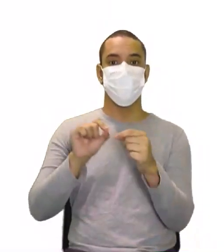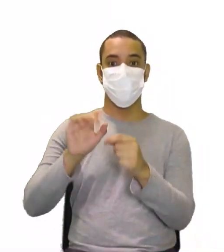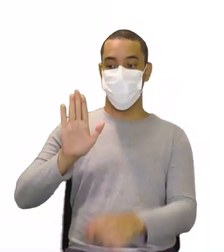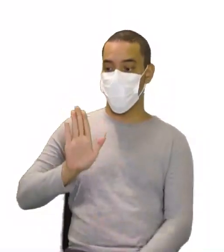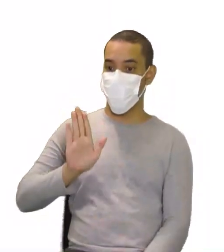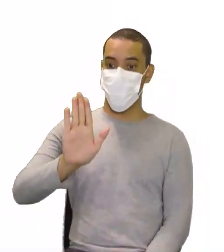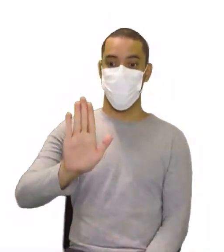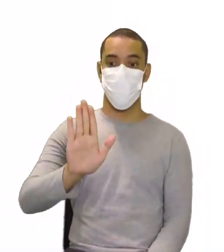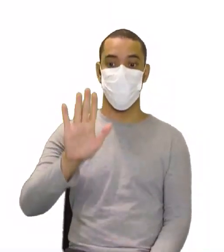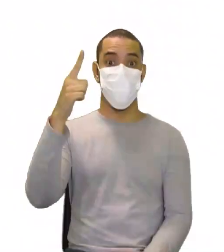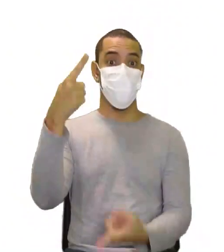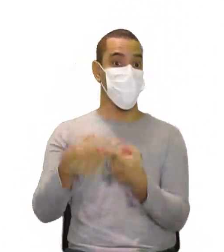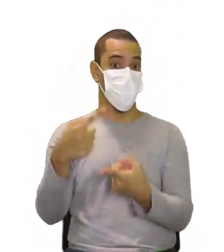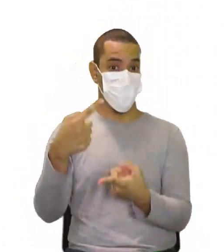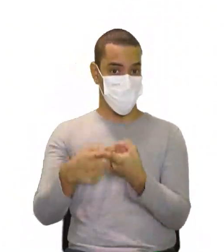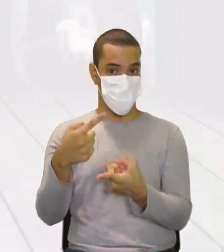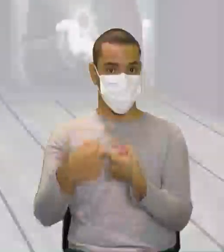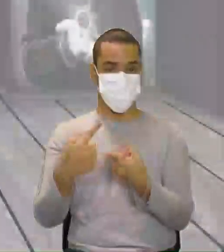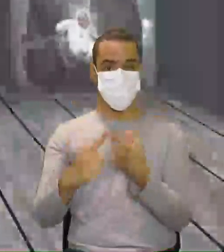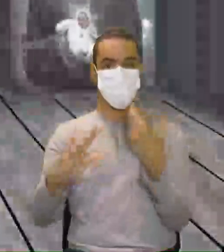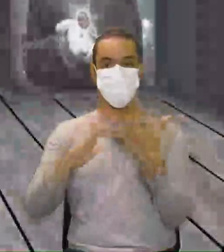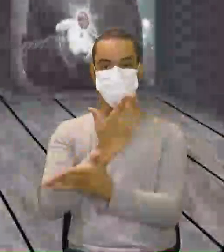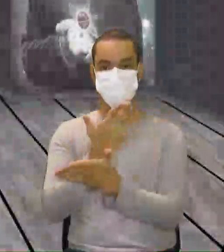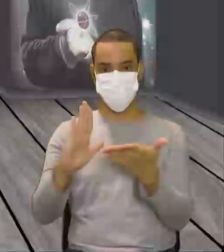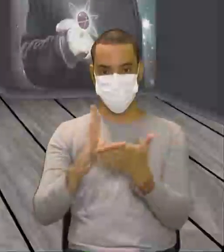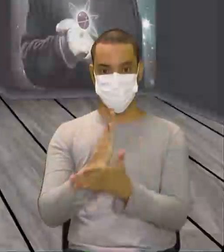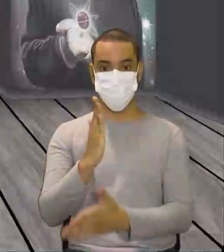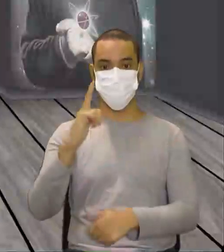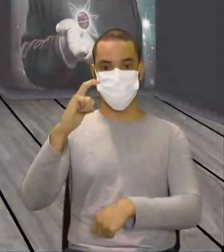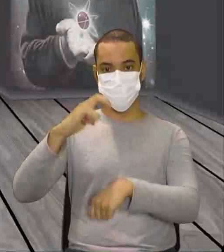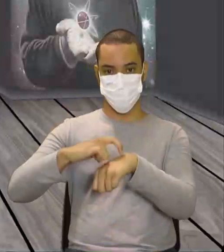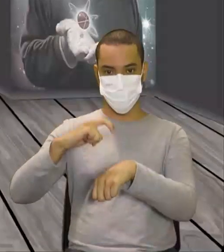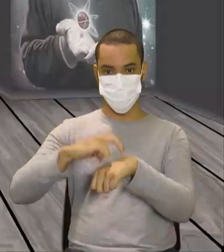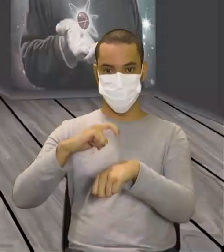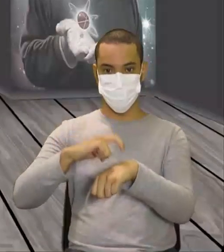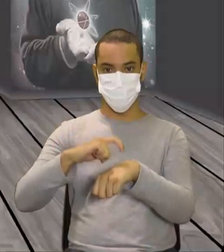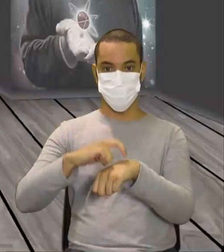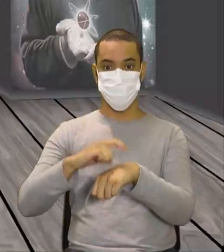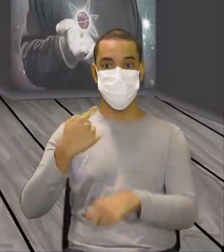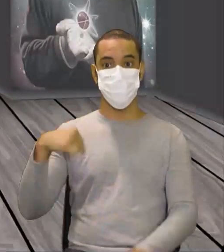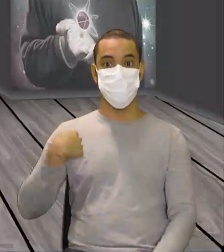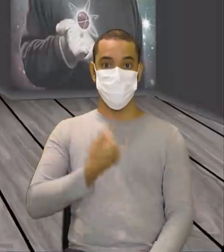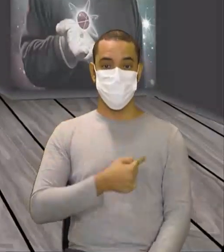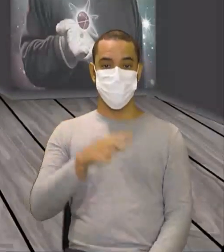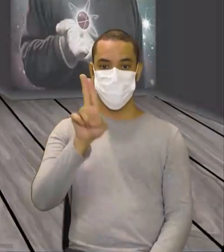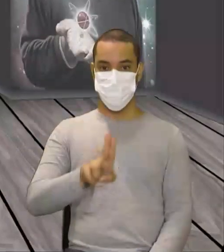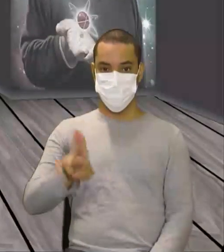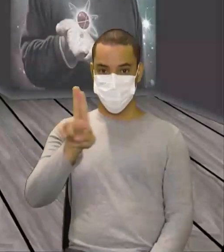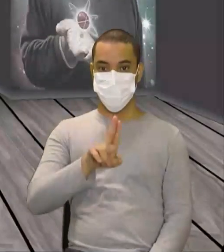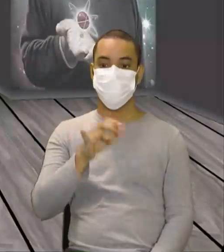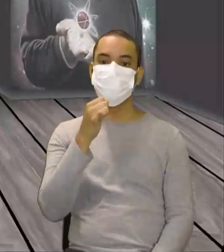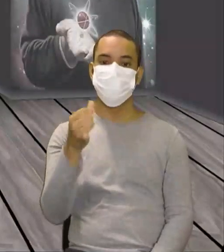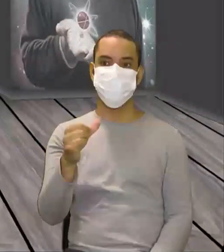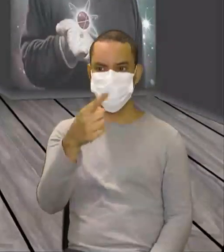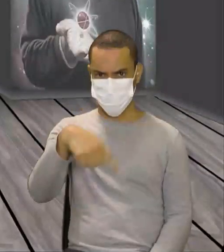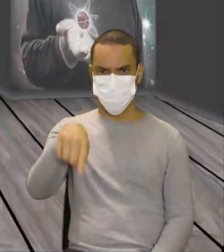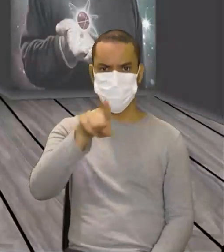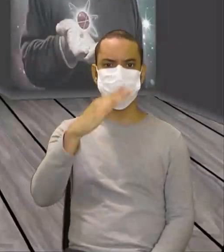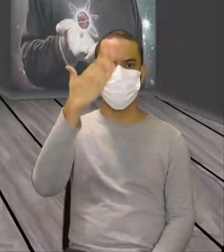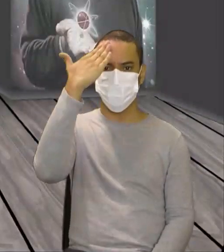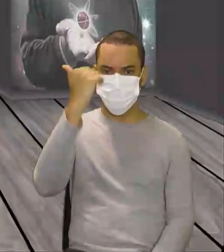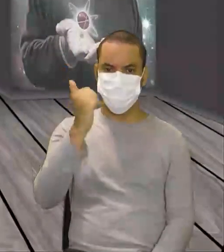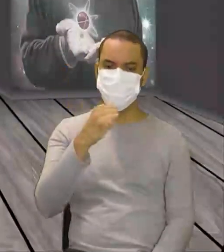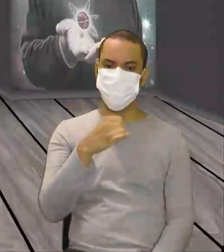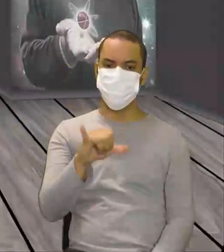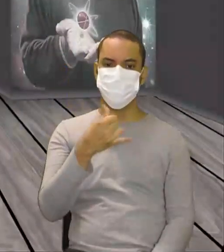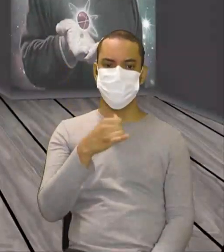Por quê? Em algumas situações, gente, nós vamos utilizar o elétron. Vocês já viram que o elétron ele é